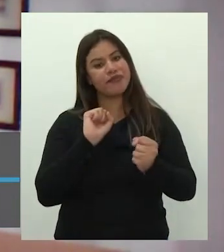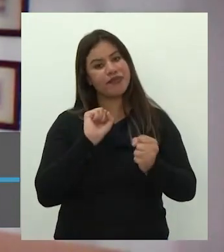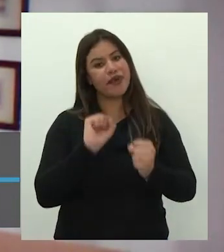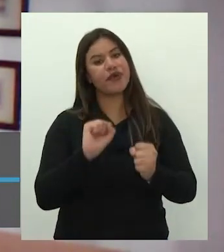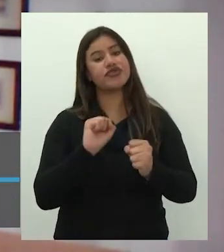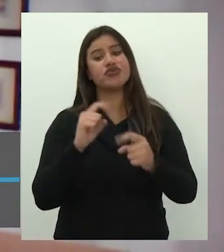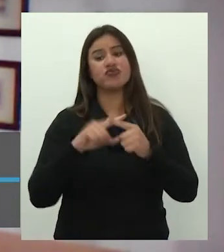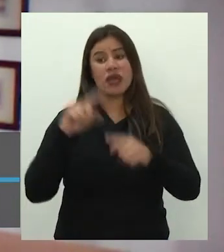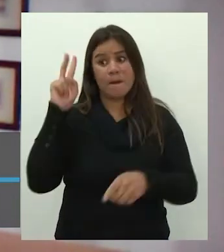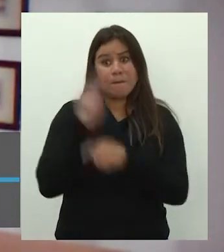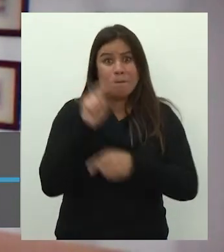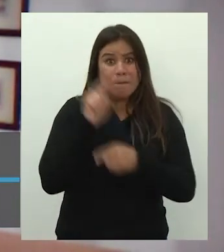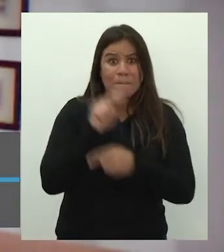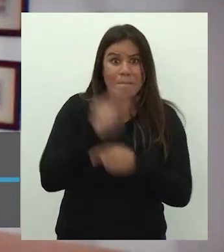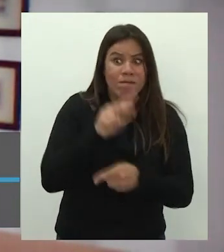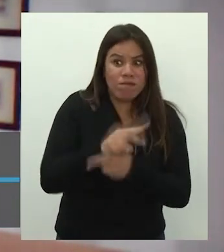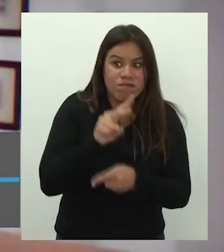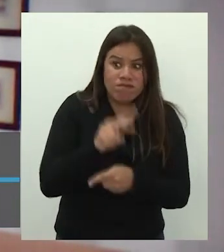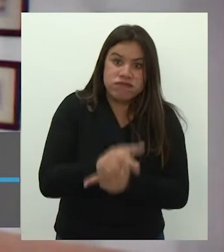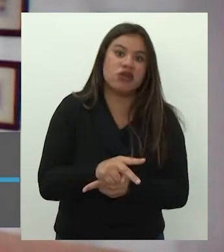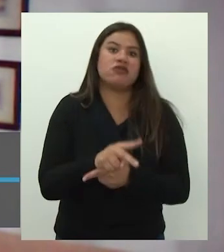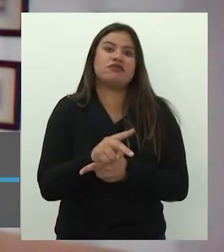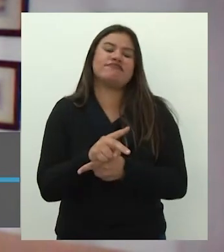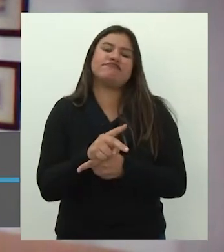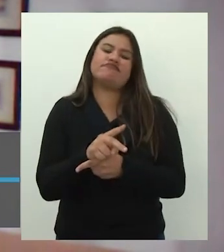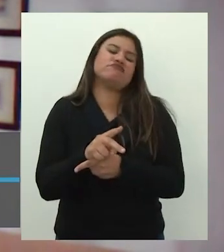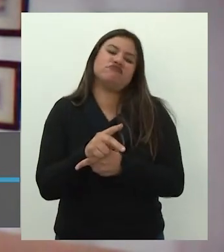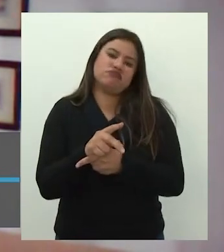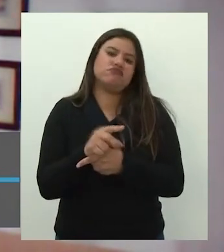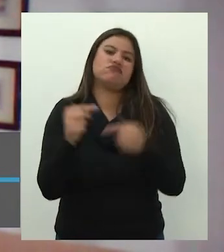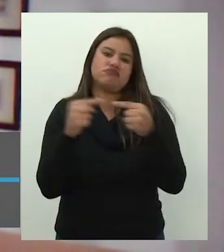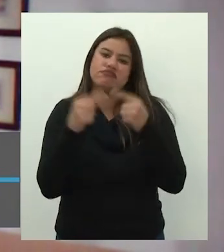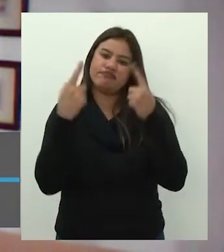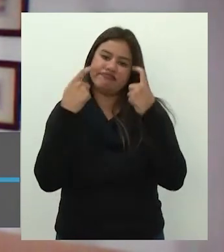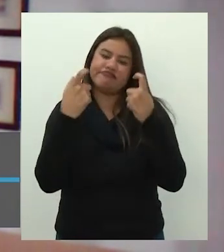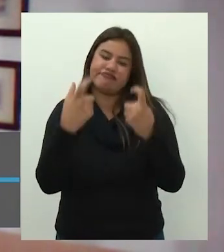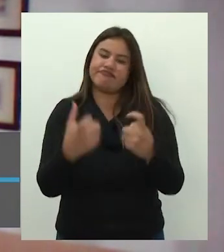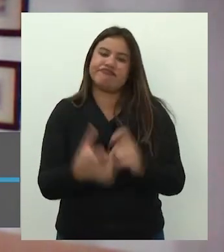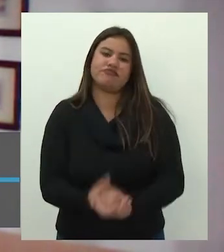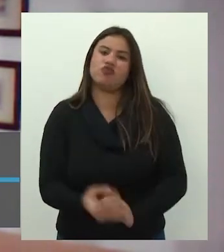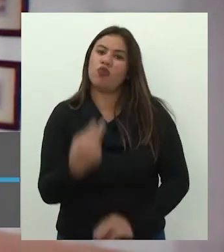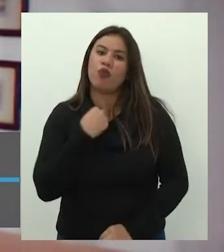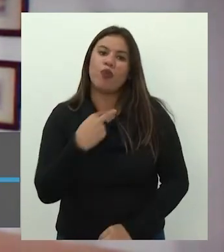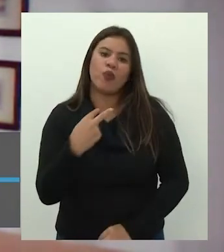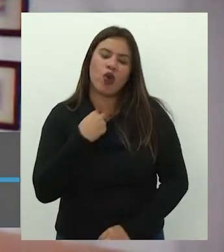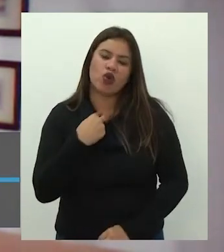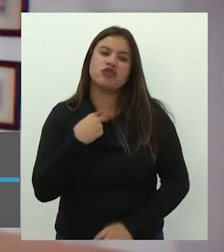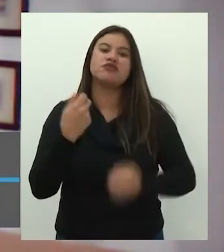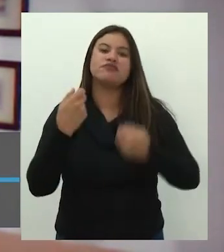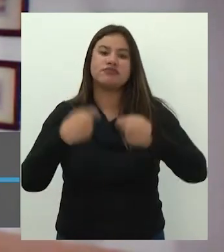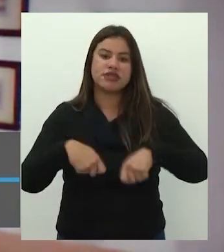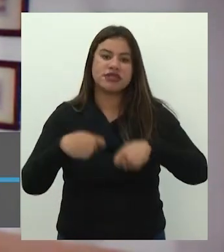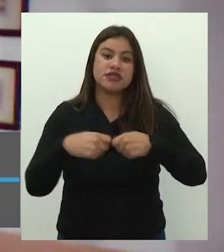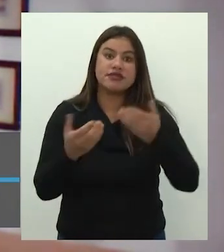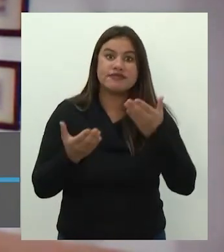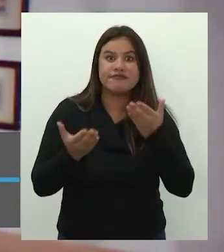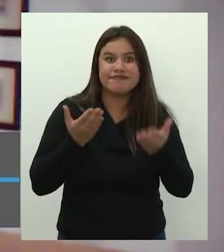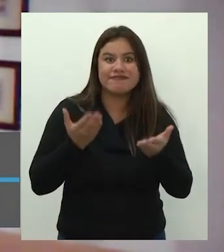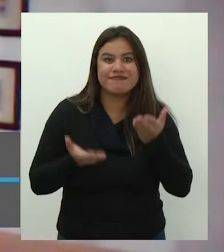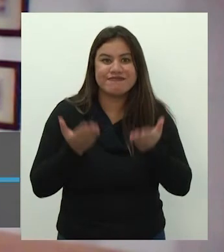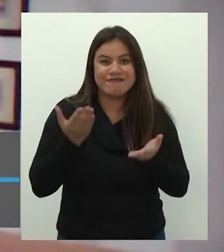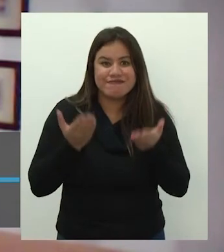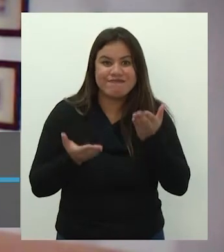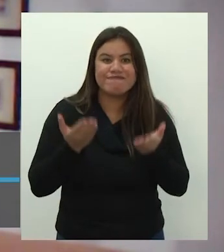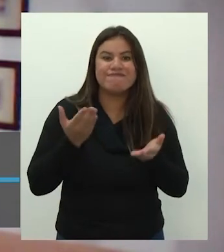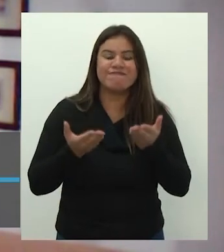proteger desnecessariamente é uma forma de violência. A gente tem que dar um jeito de conseguir